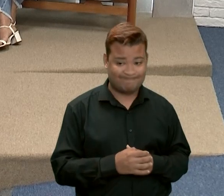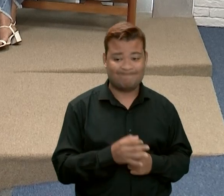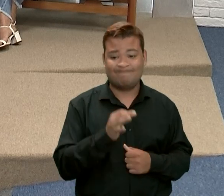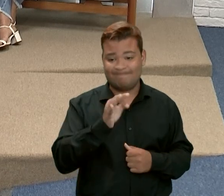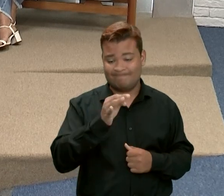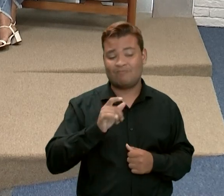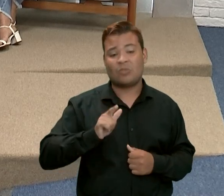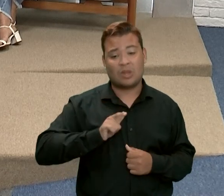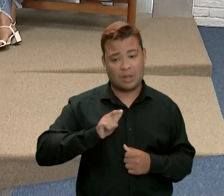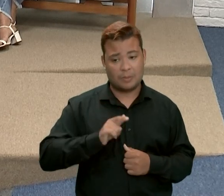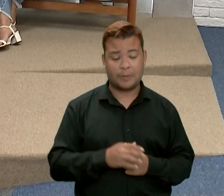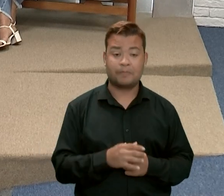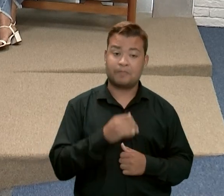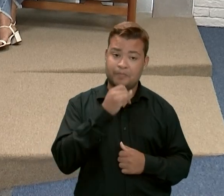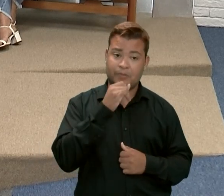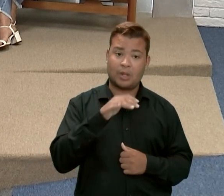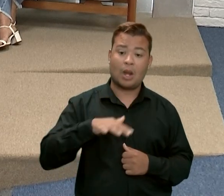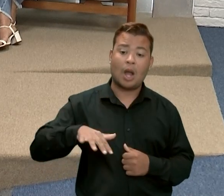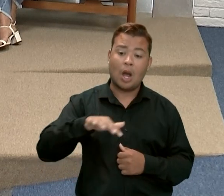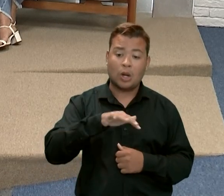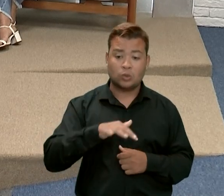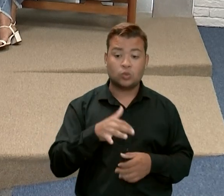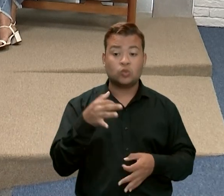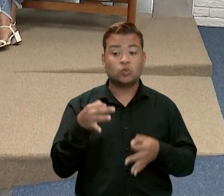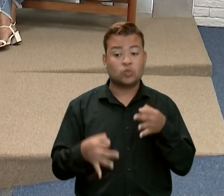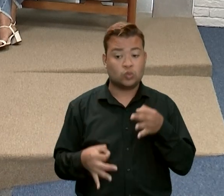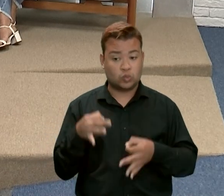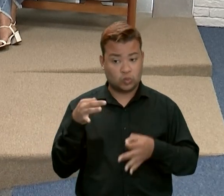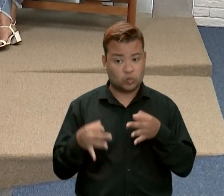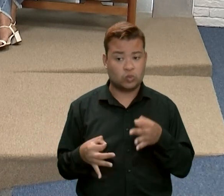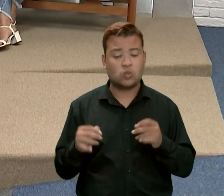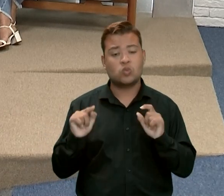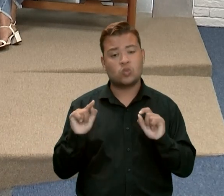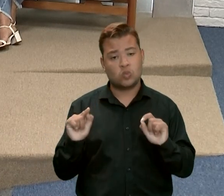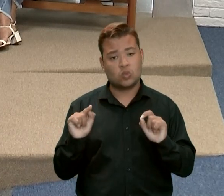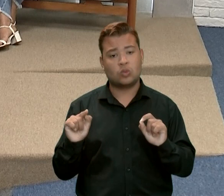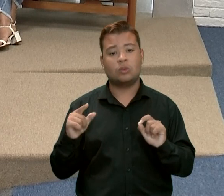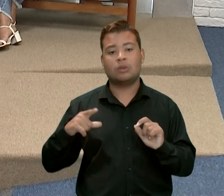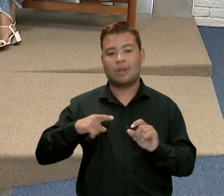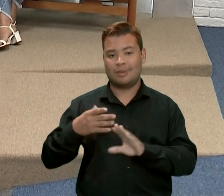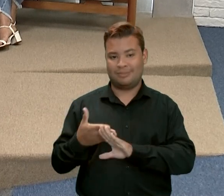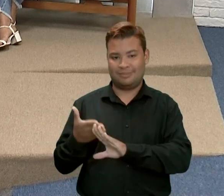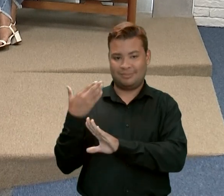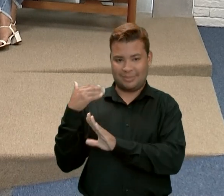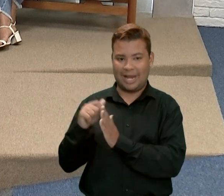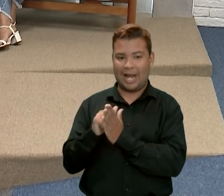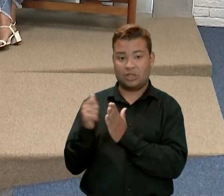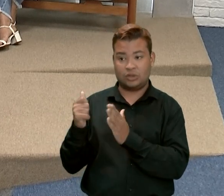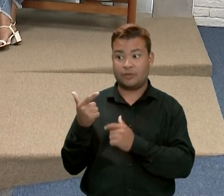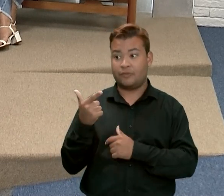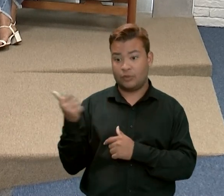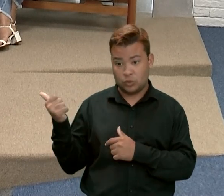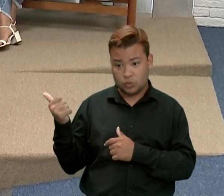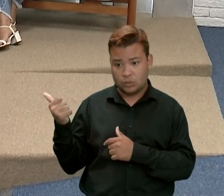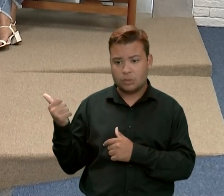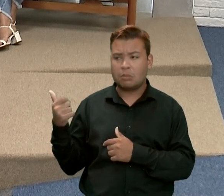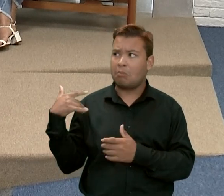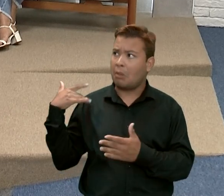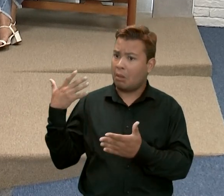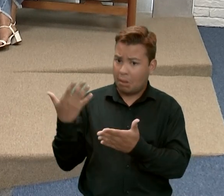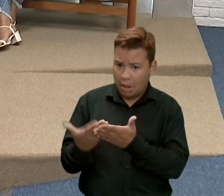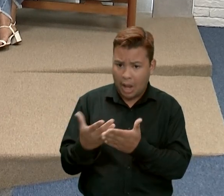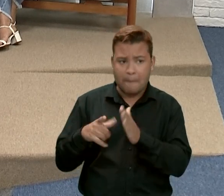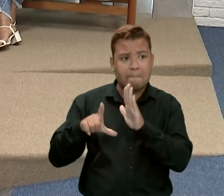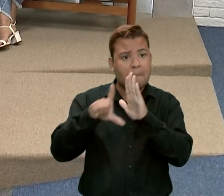gente pensa juridicamente, eu acho que a gente sempre costuma dizer, né, desde a Agenda 21, que a gente tem todas as leis, né?